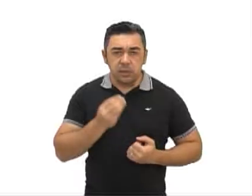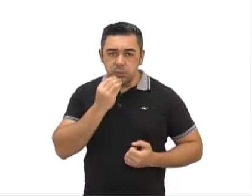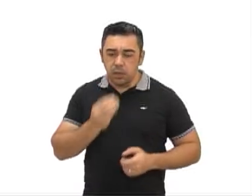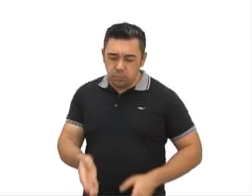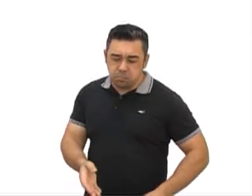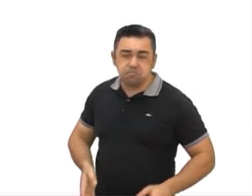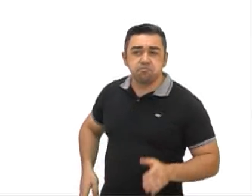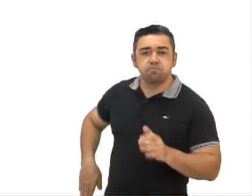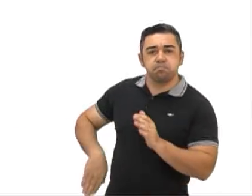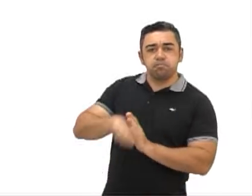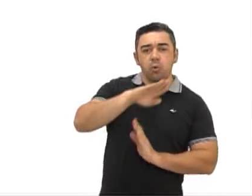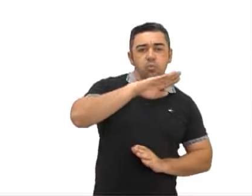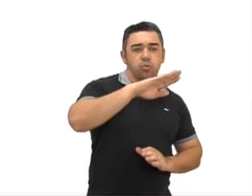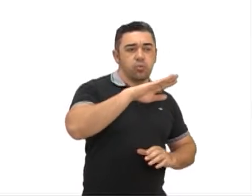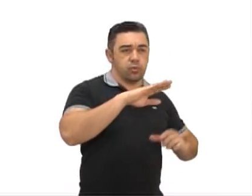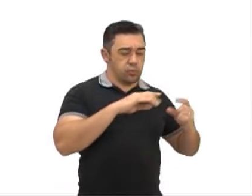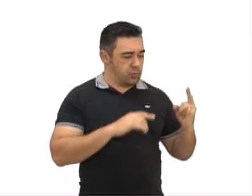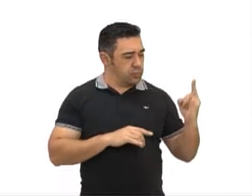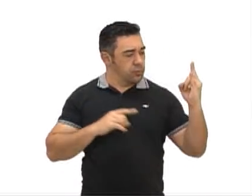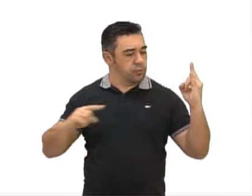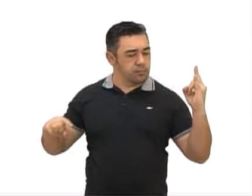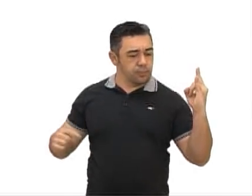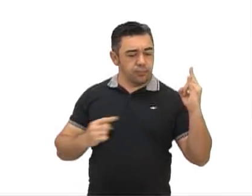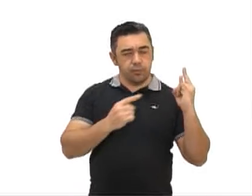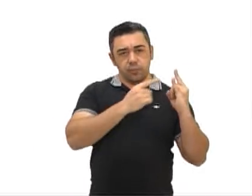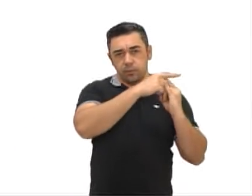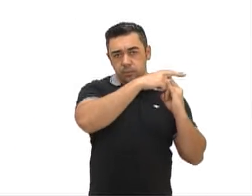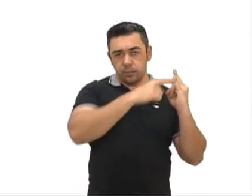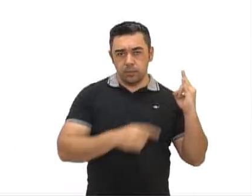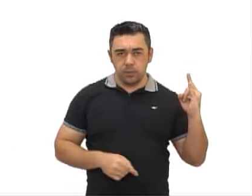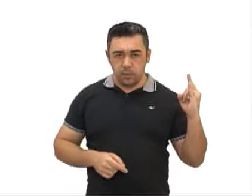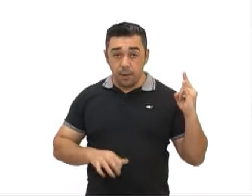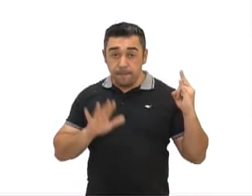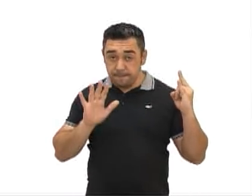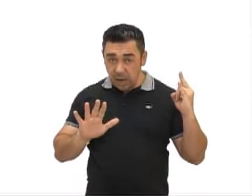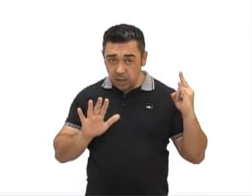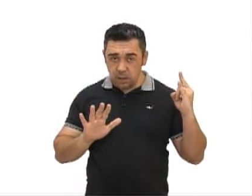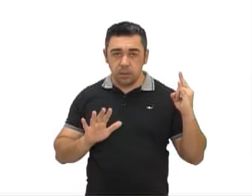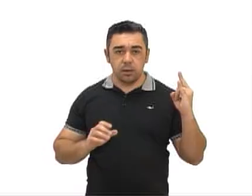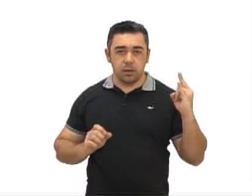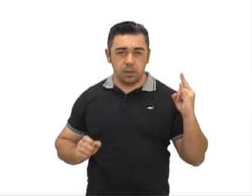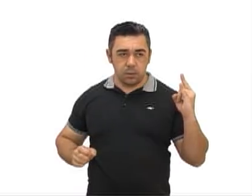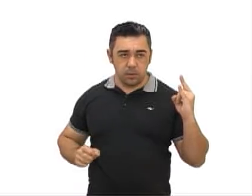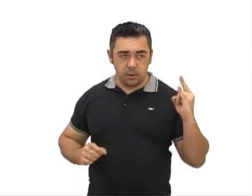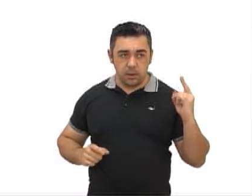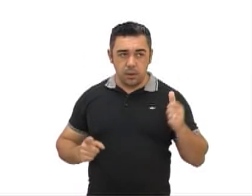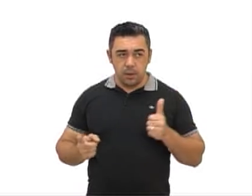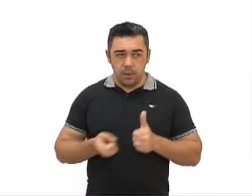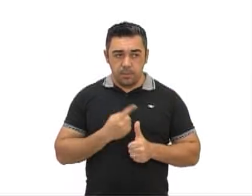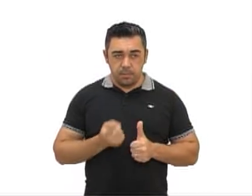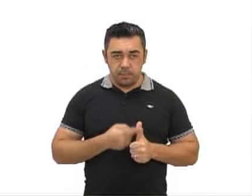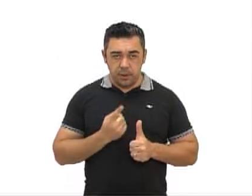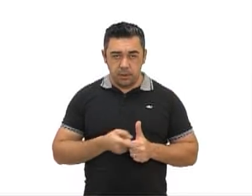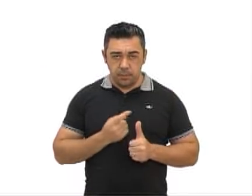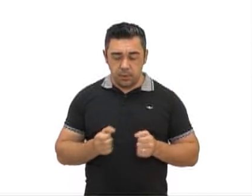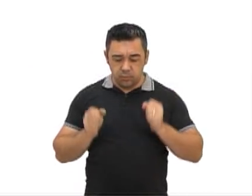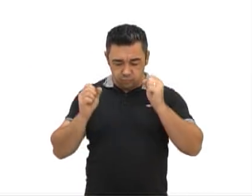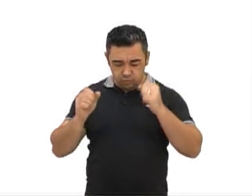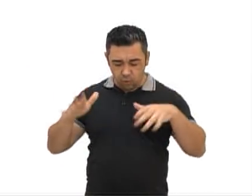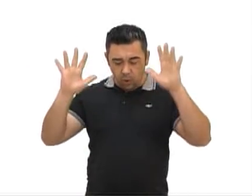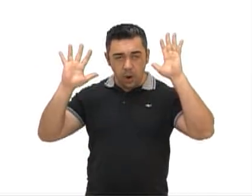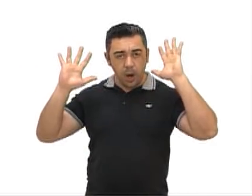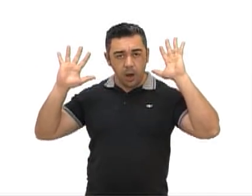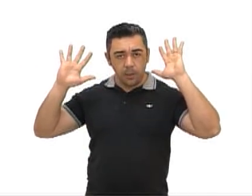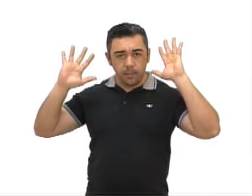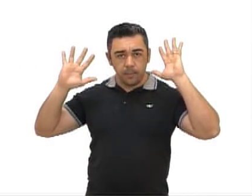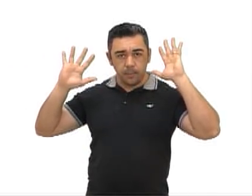um chute em direção ao gol. Só que para executar esse chute, ele tem que primeiro largar a bola no